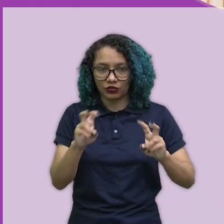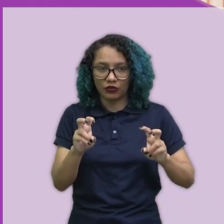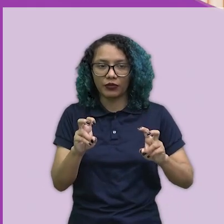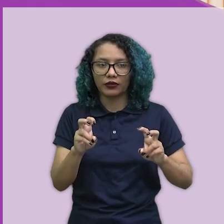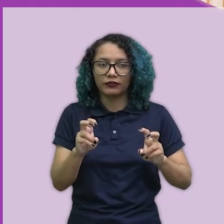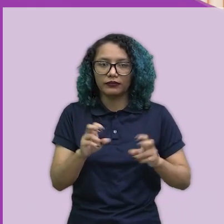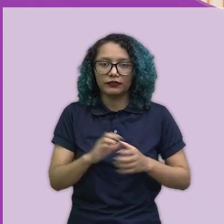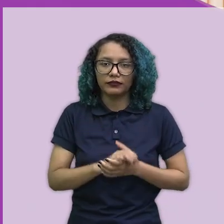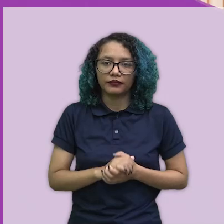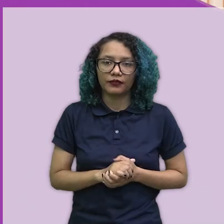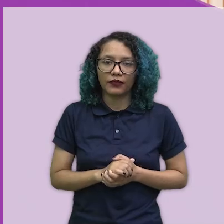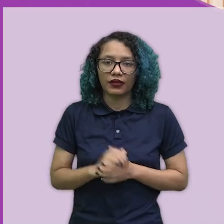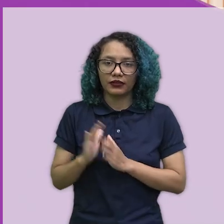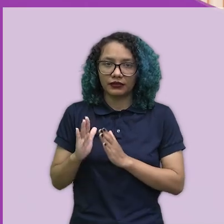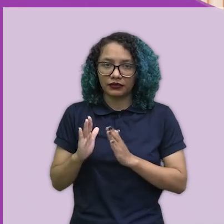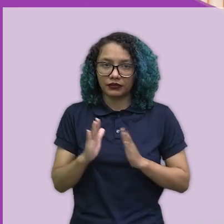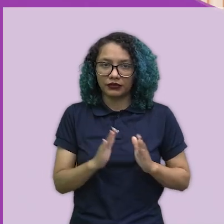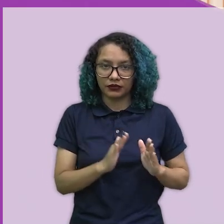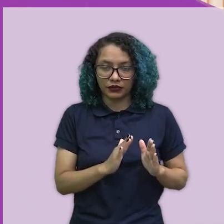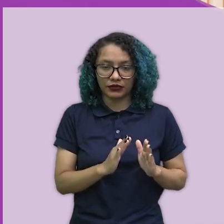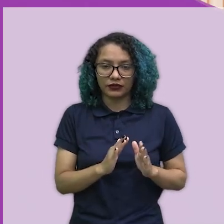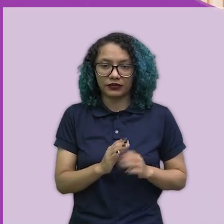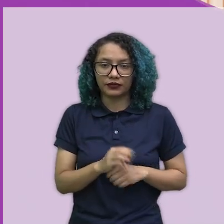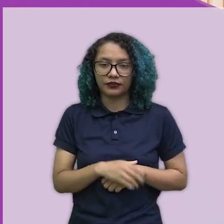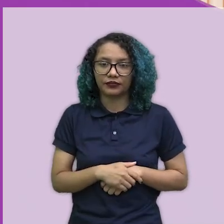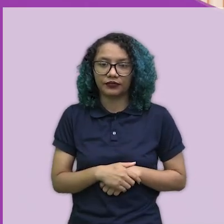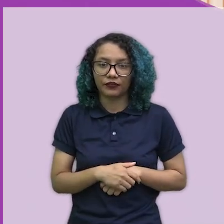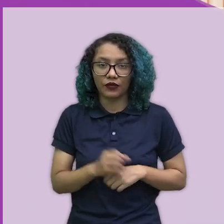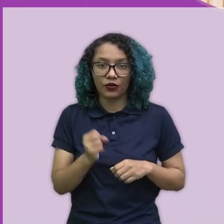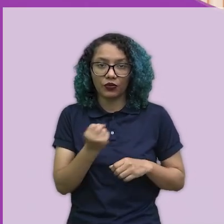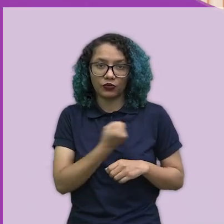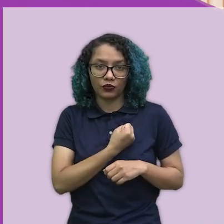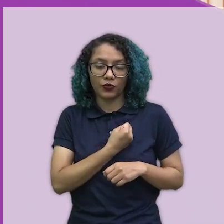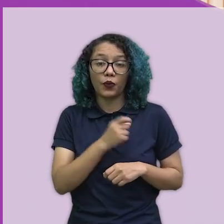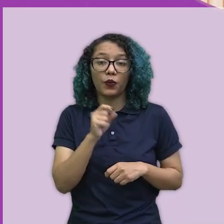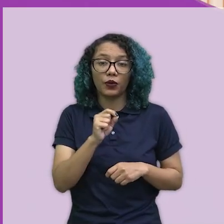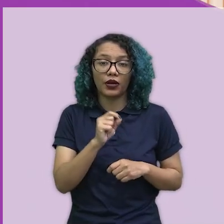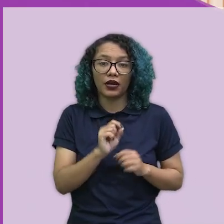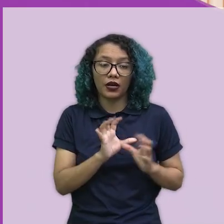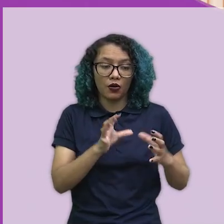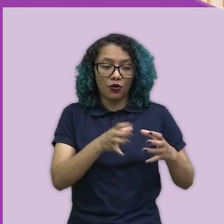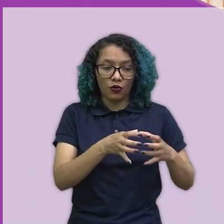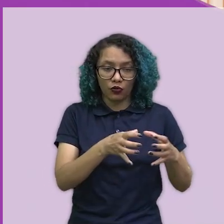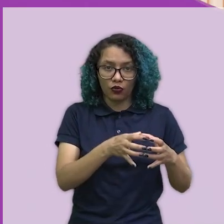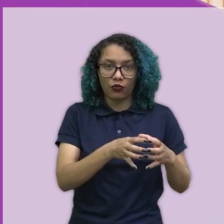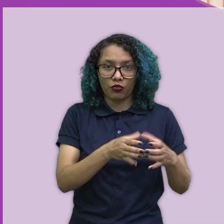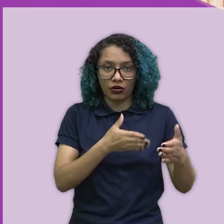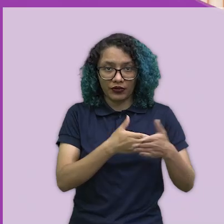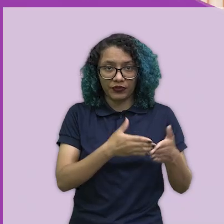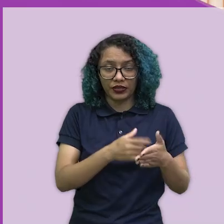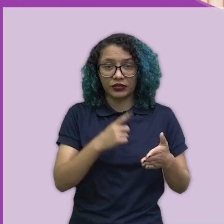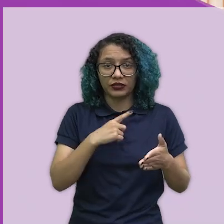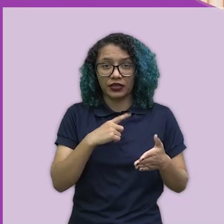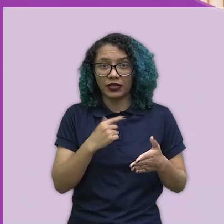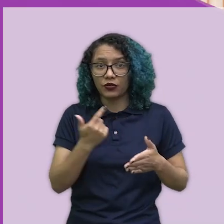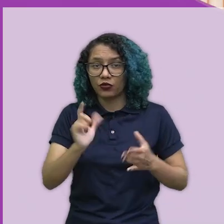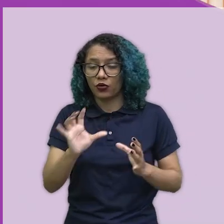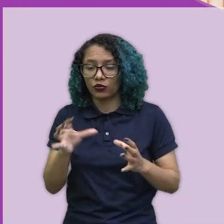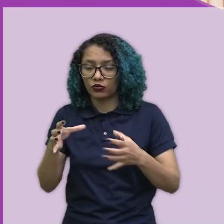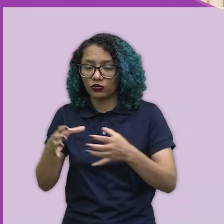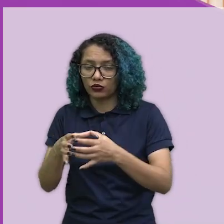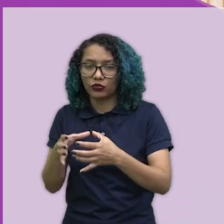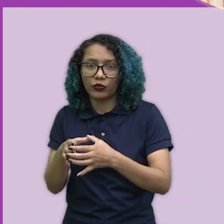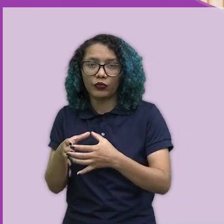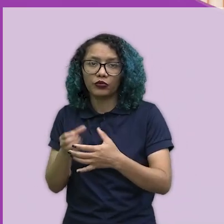que os números eles têm um conjunto que podem ser conjuntos finitos e conjuntos